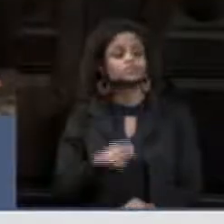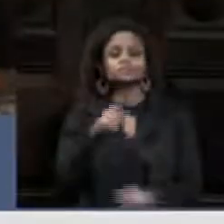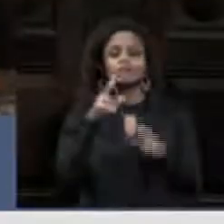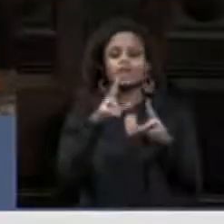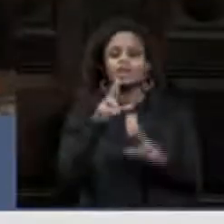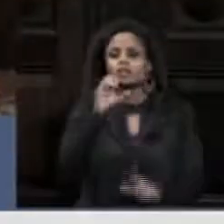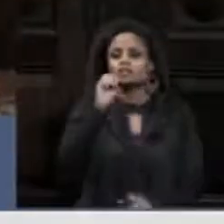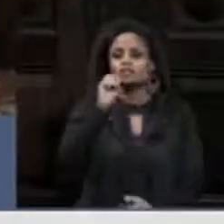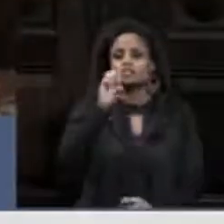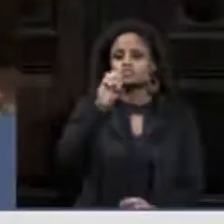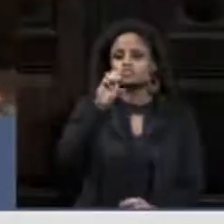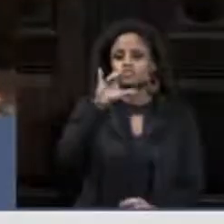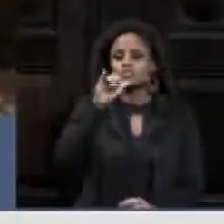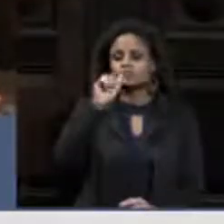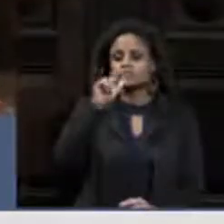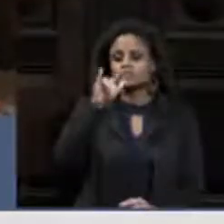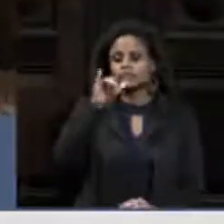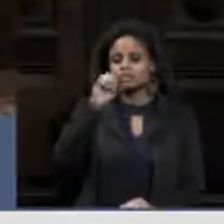socialista.